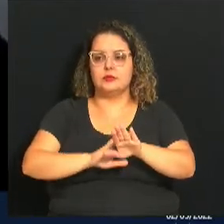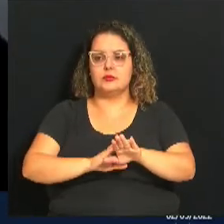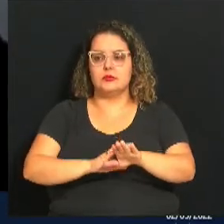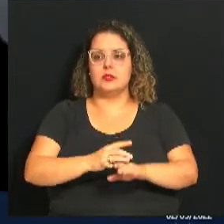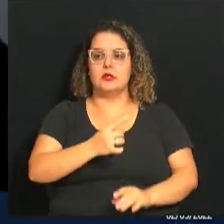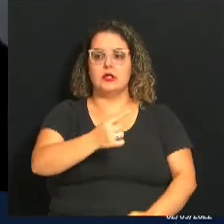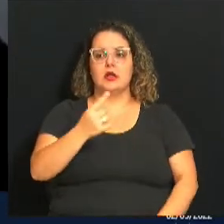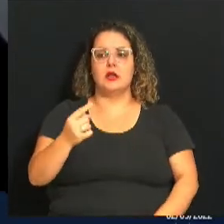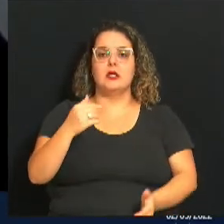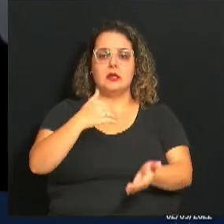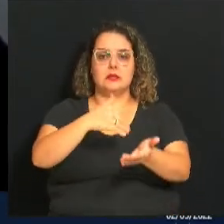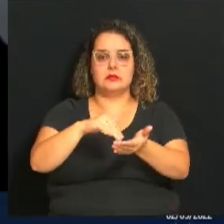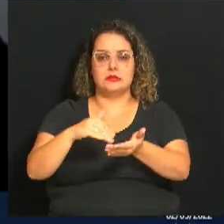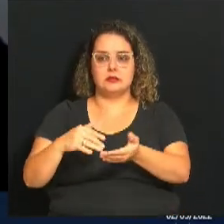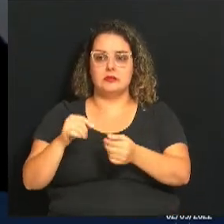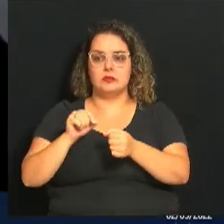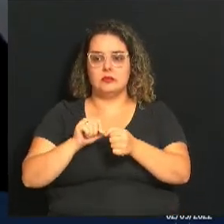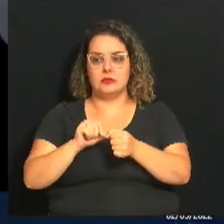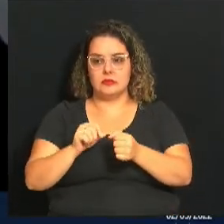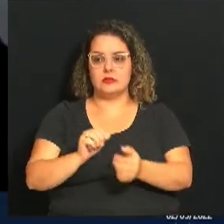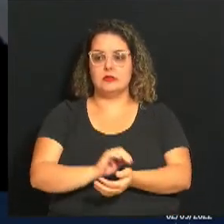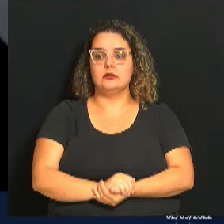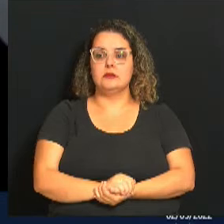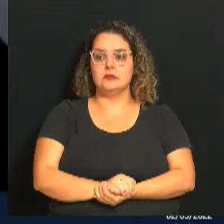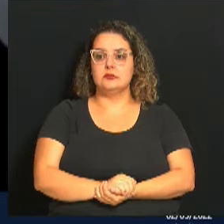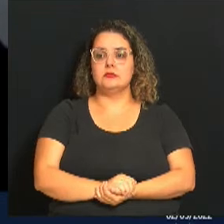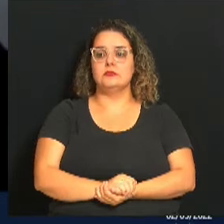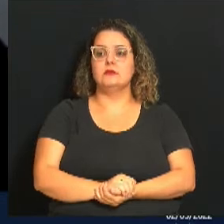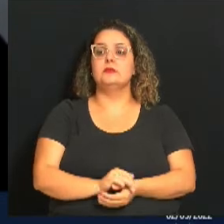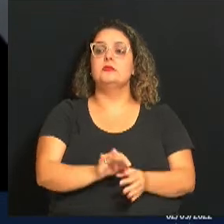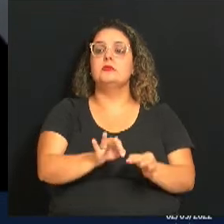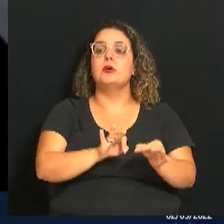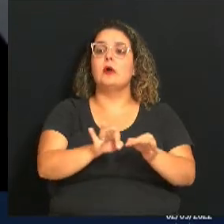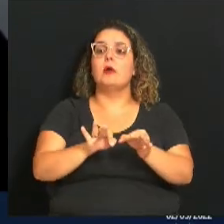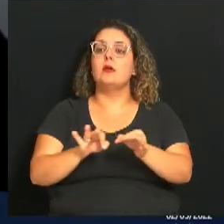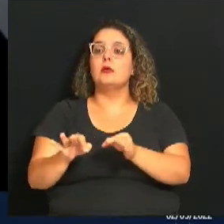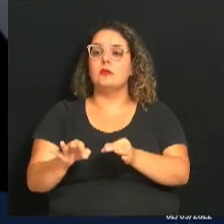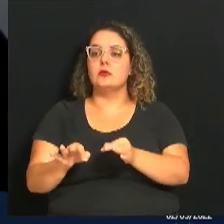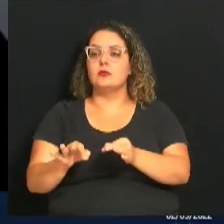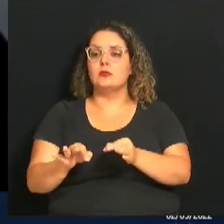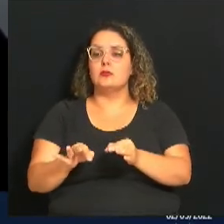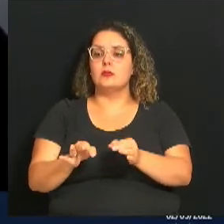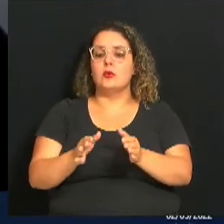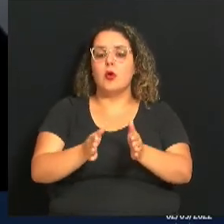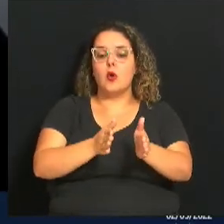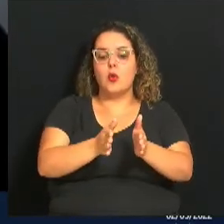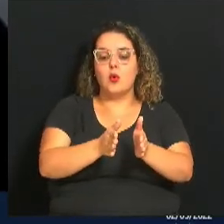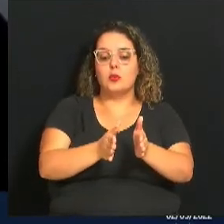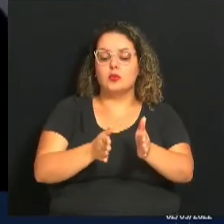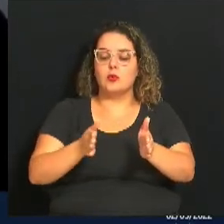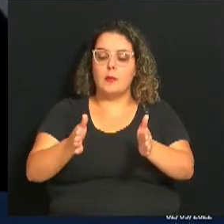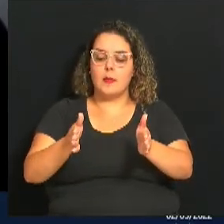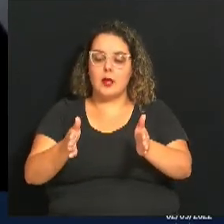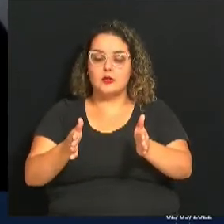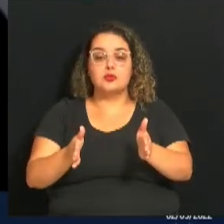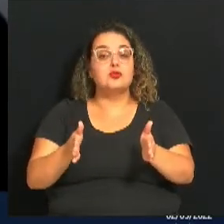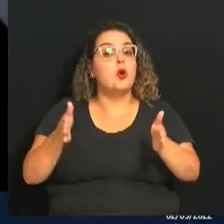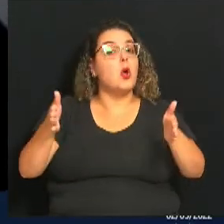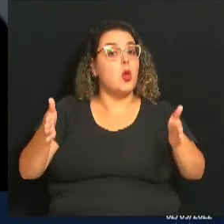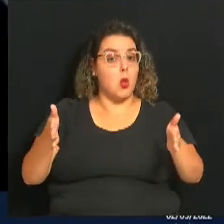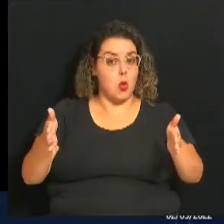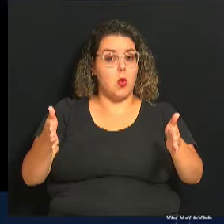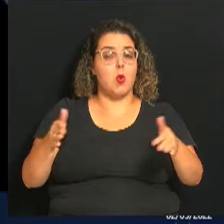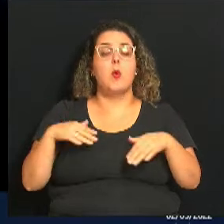vem fazendo e fazer um planejamento a curto, médio e longo prazo, quais seriam as